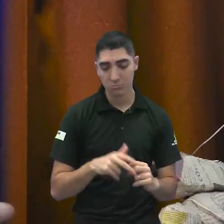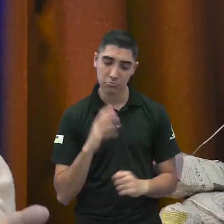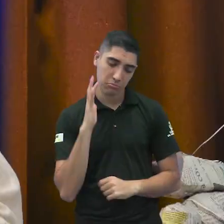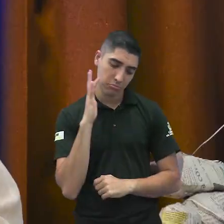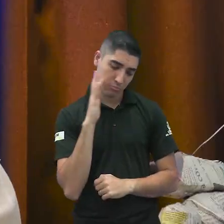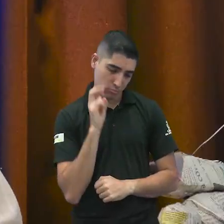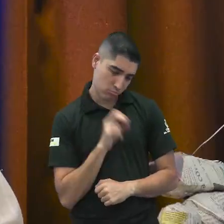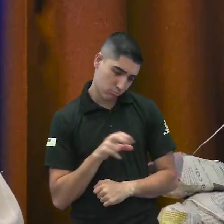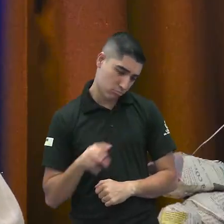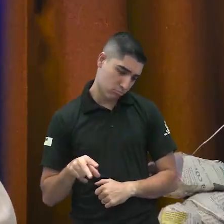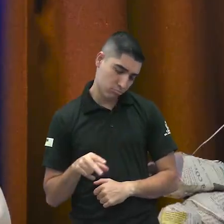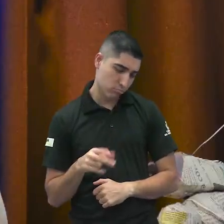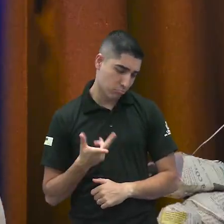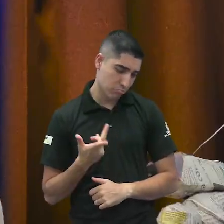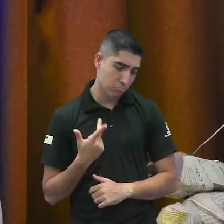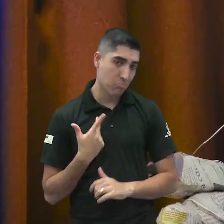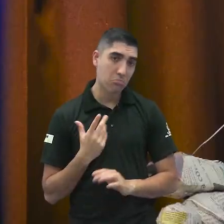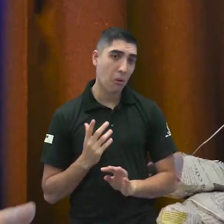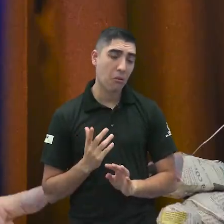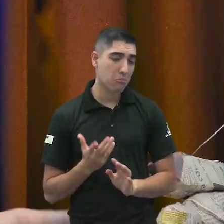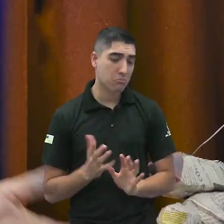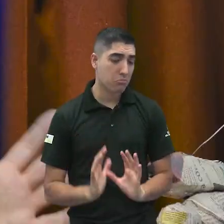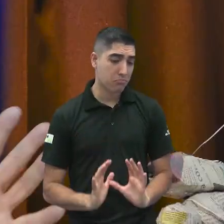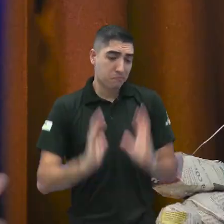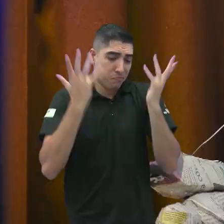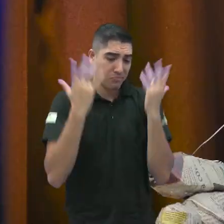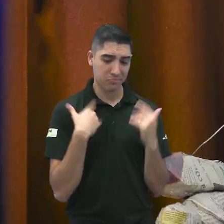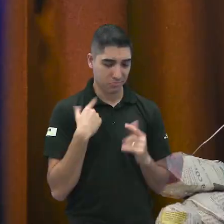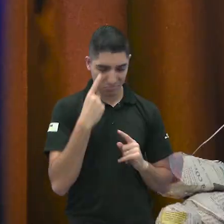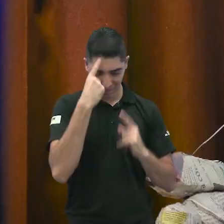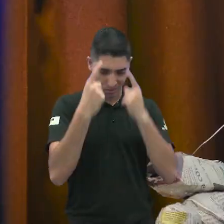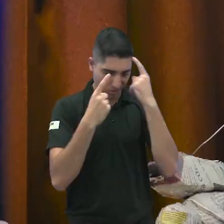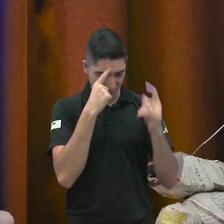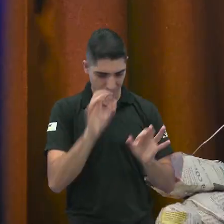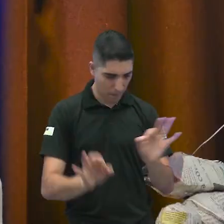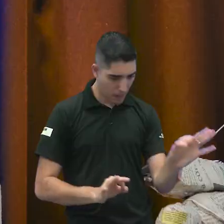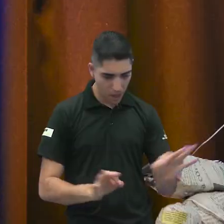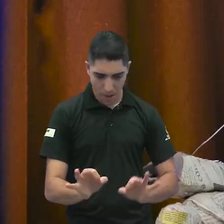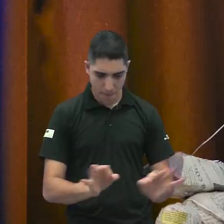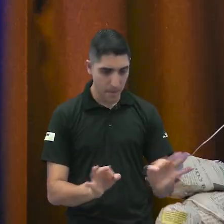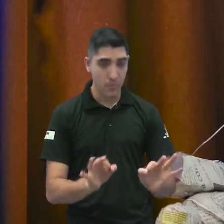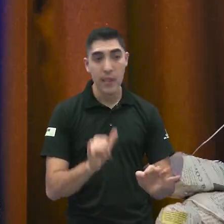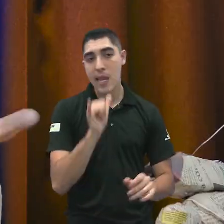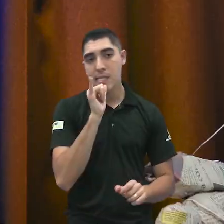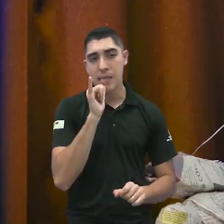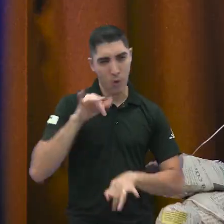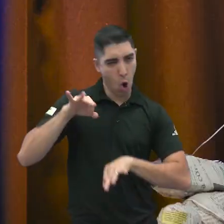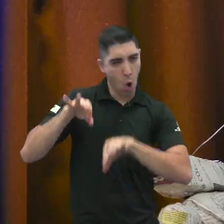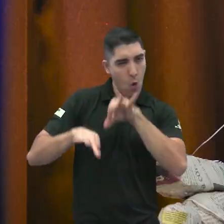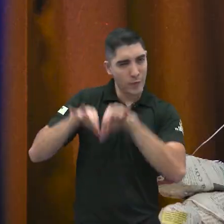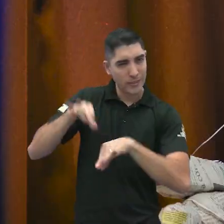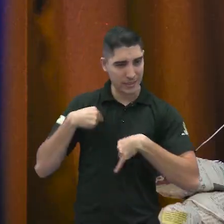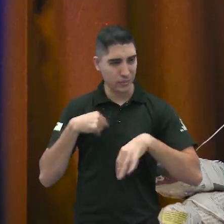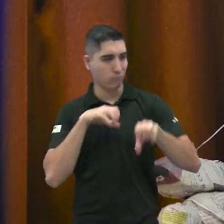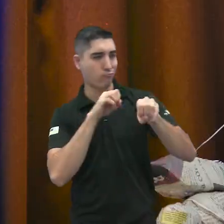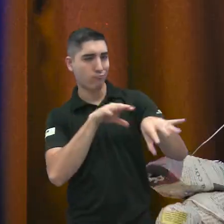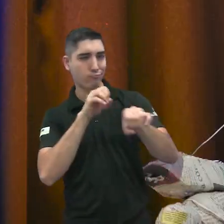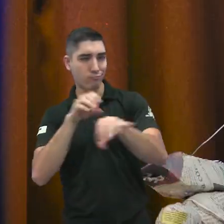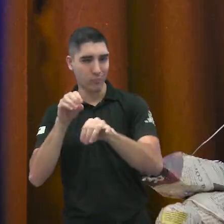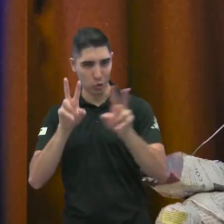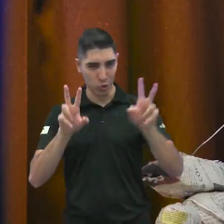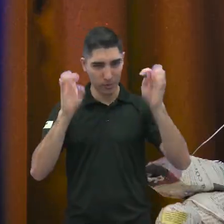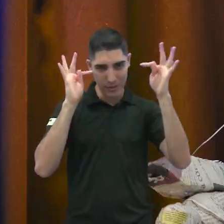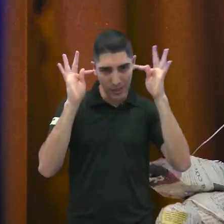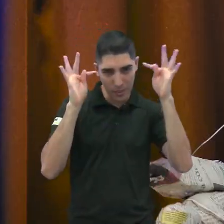com os materiais na minha frente e simplesmente vai sair. Vai acontecer quando eu dou oficinas